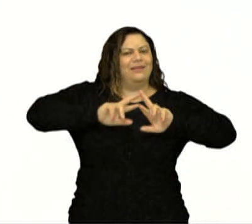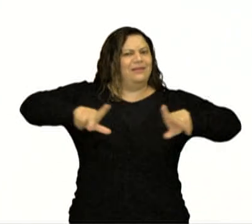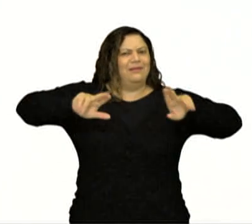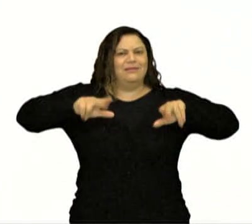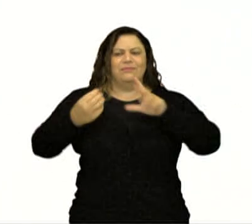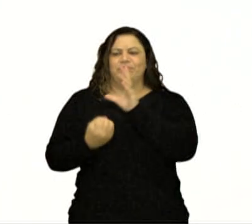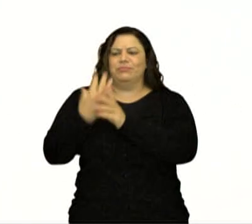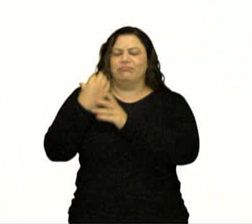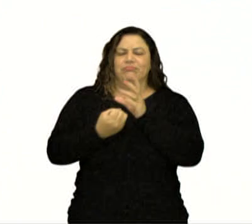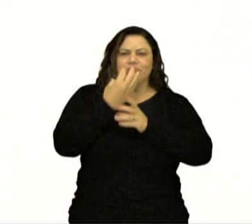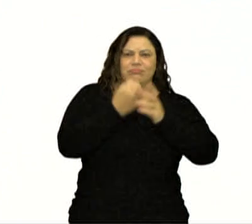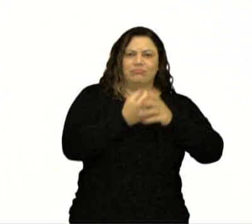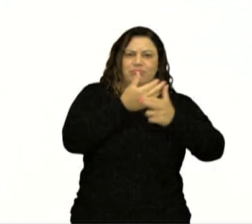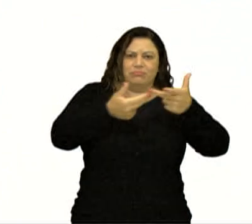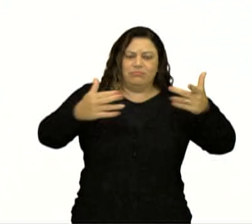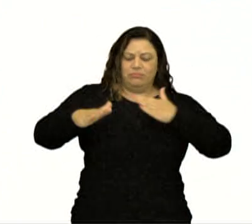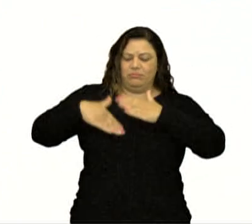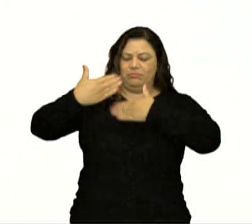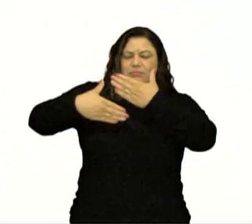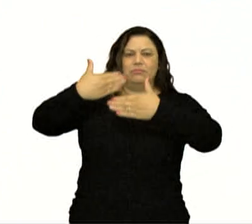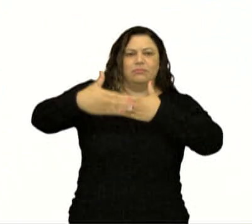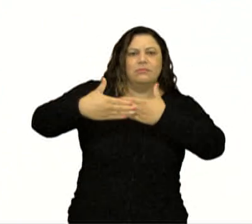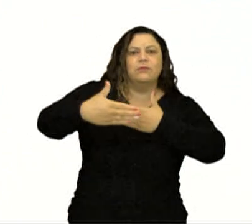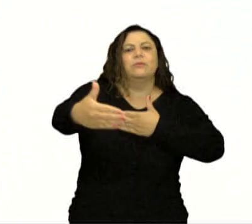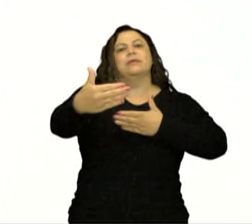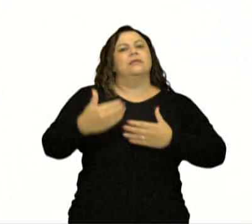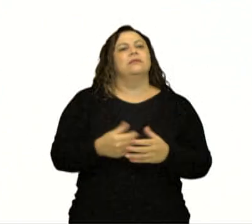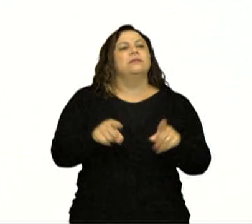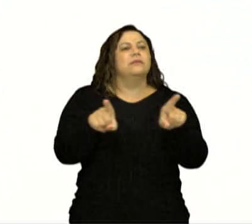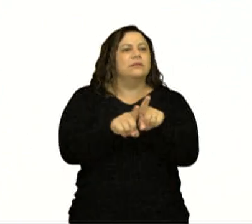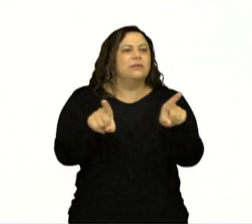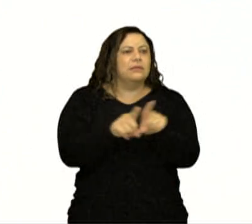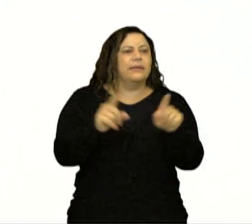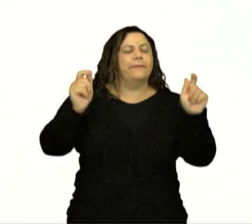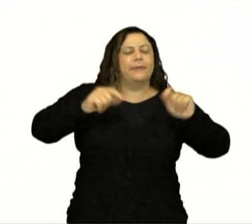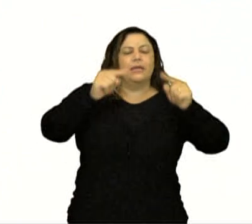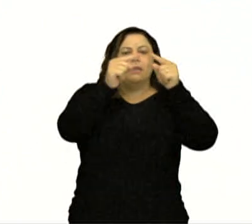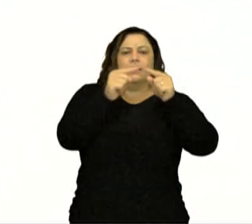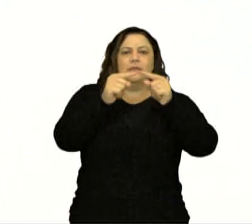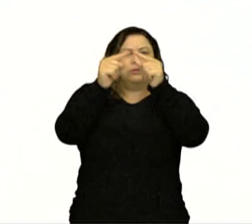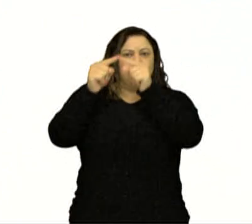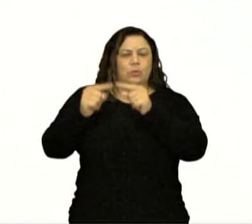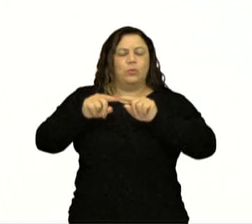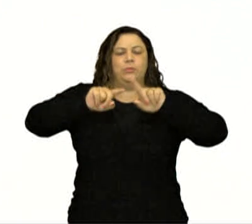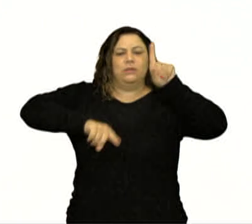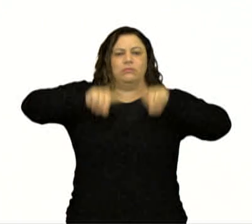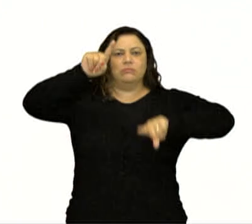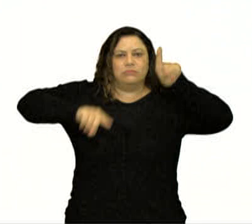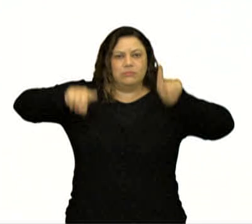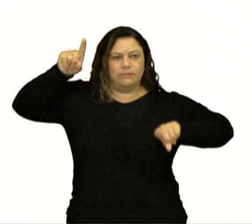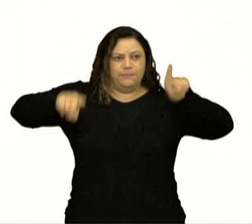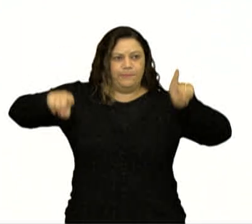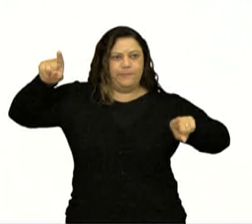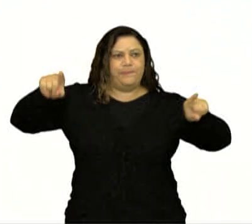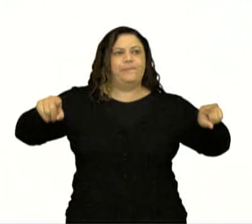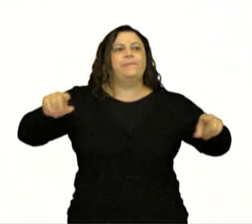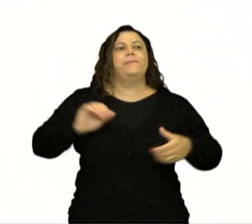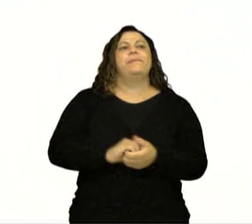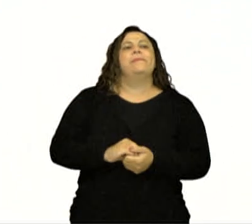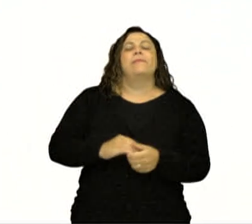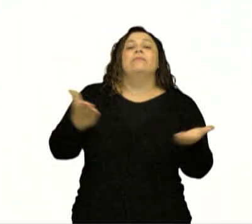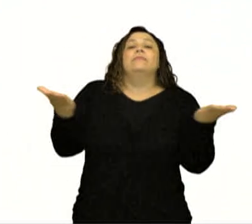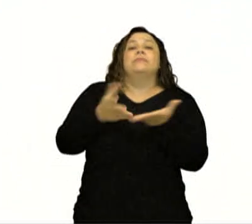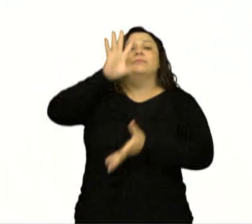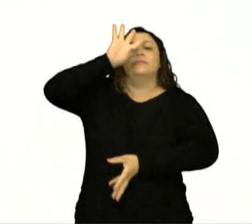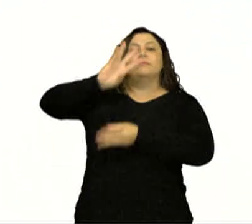diferentes proteínas, consequentemente, né, em função das combinações variadas ali de aminoácidos. Agora vamos